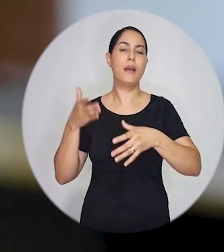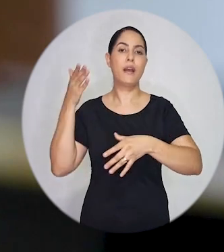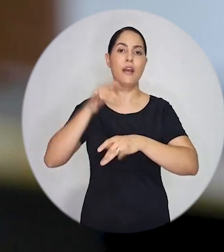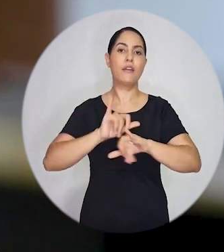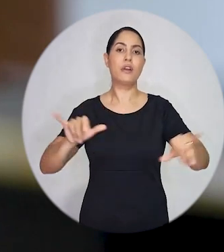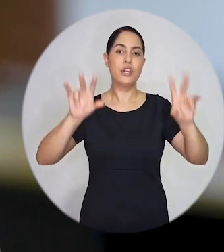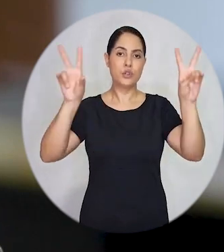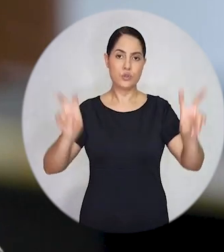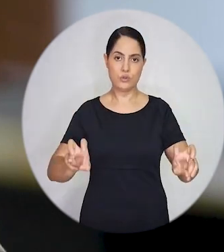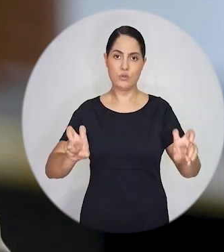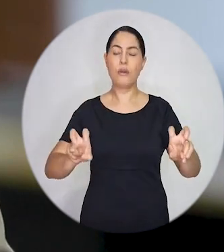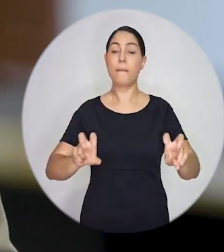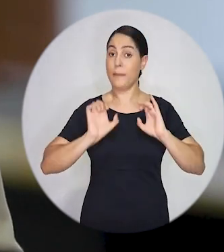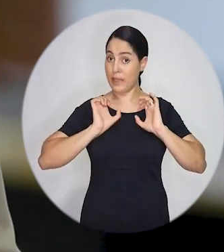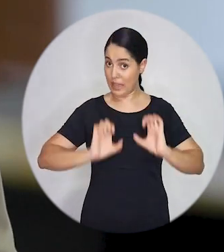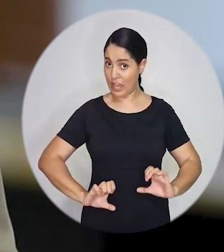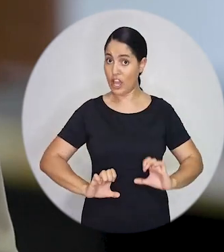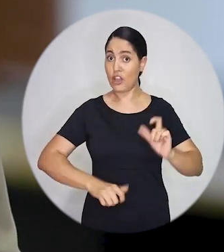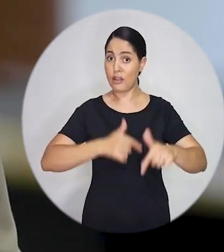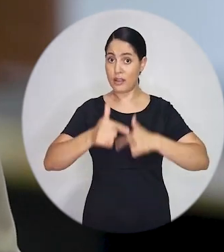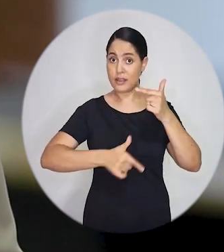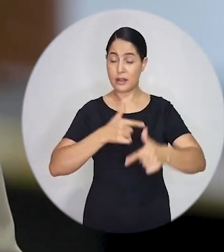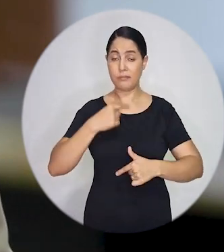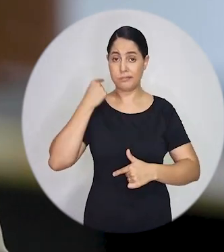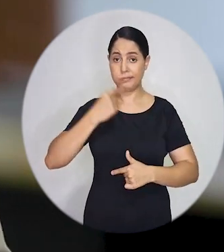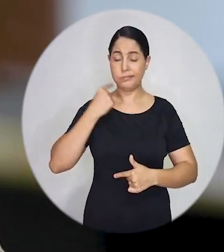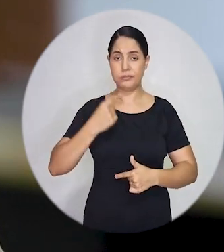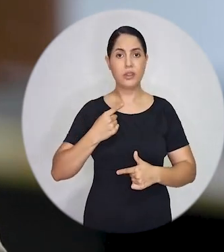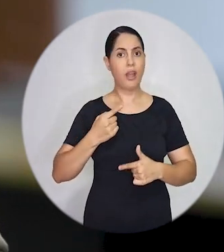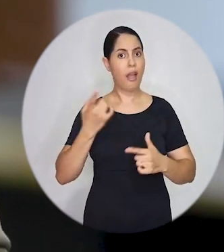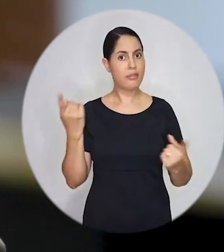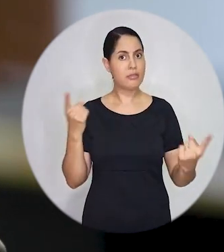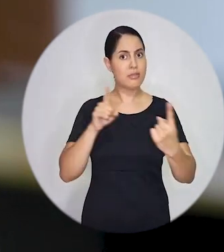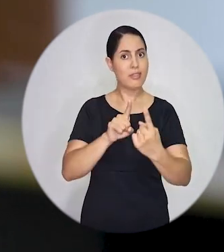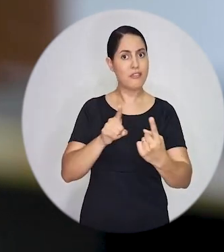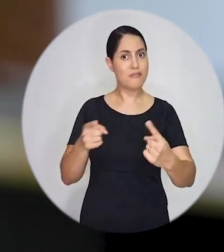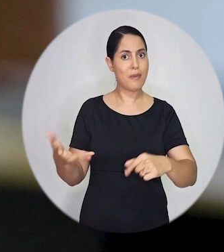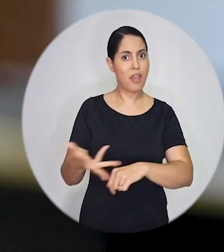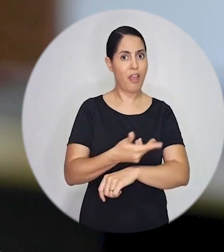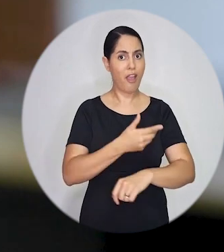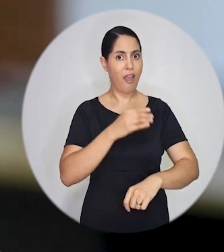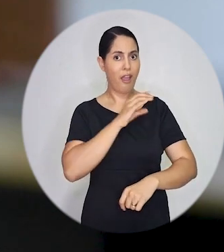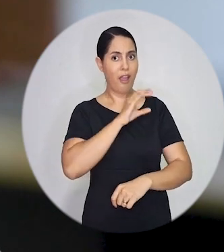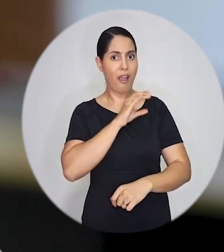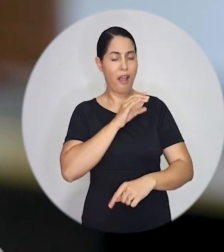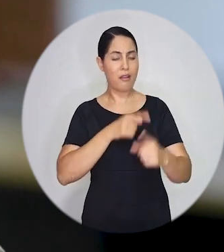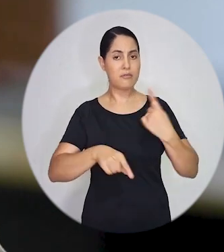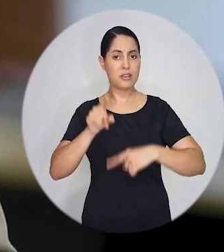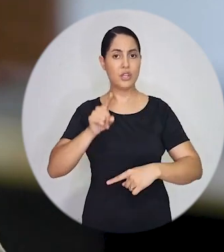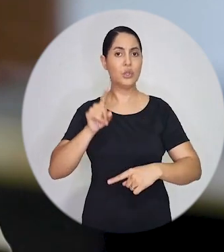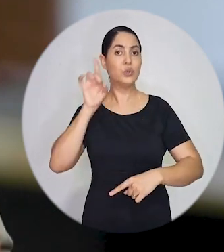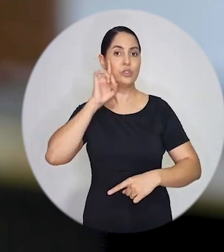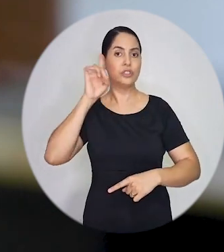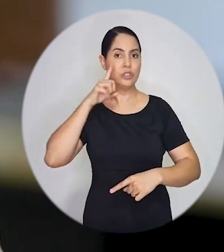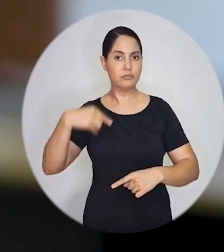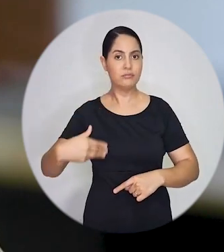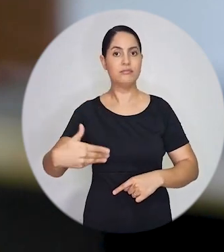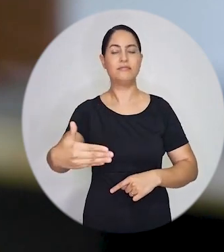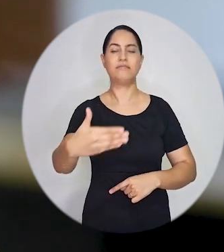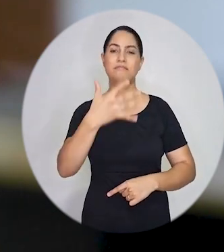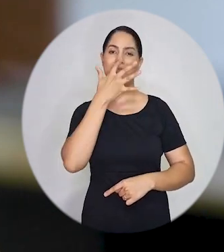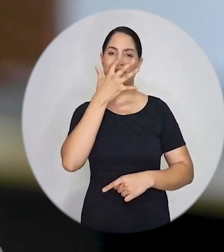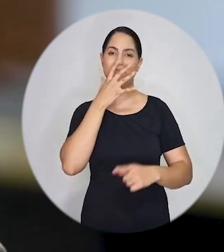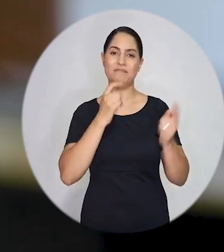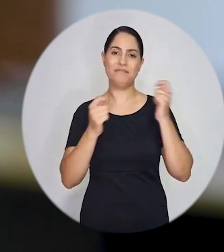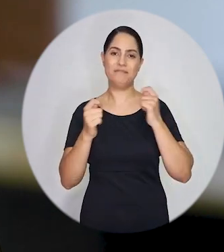disciplinares no exercício da advocacia, além de oferecer atendimento ágil e eficaz voltados às questões relacionadas à prática do dia